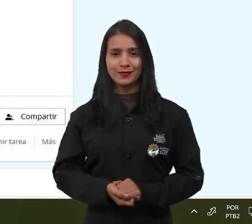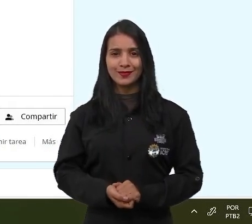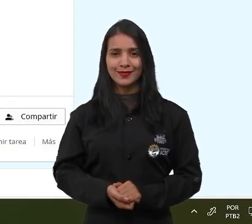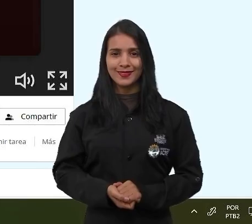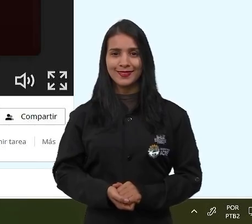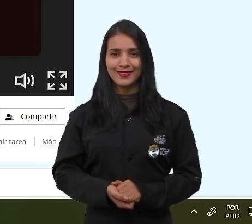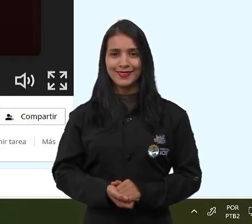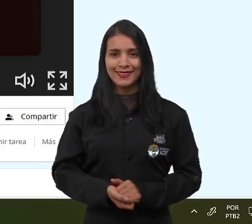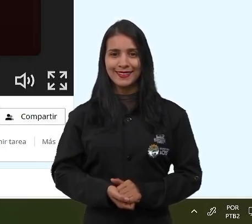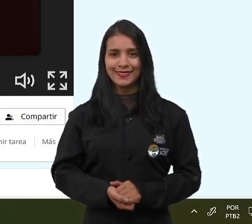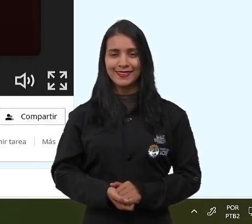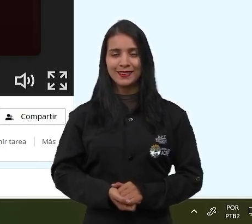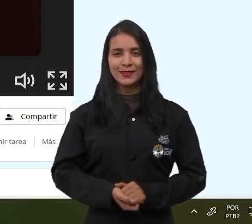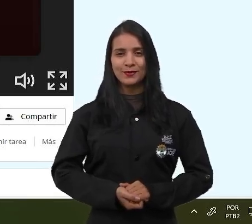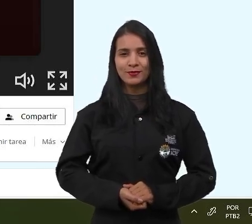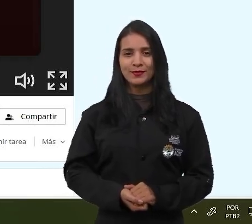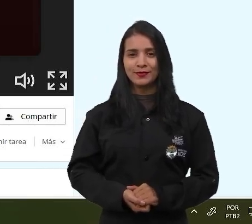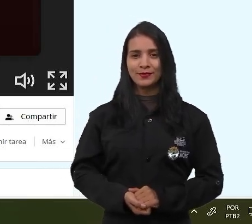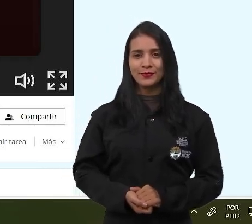Vamos lá.